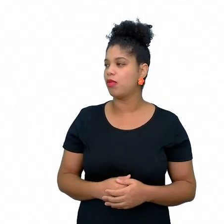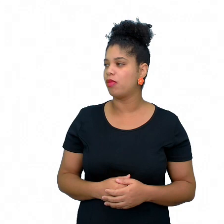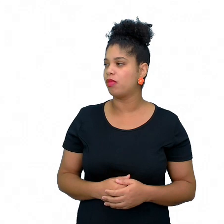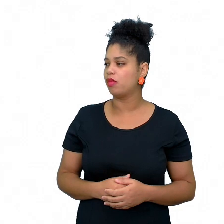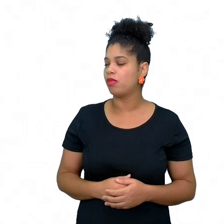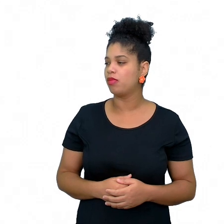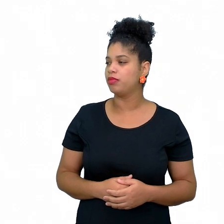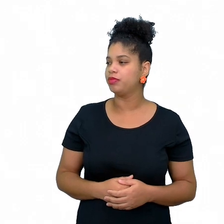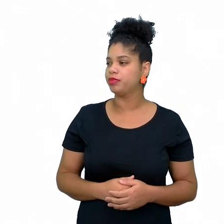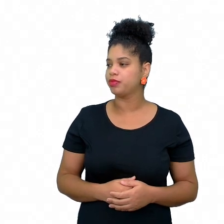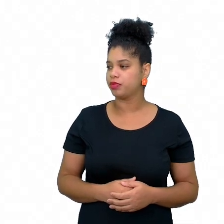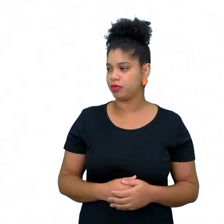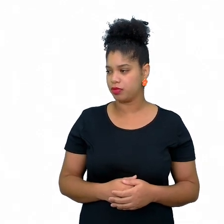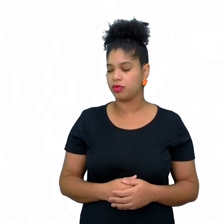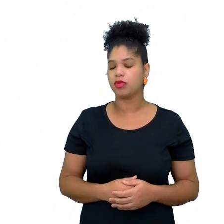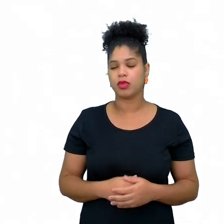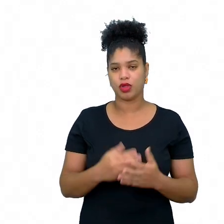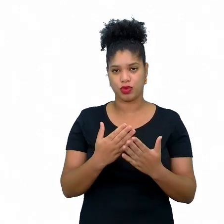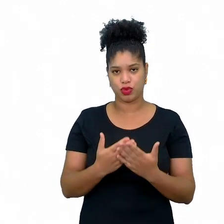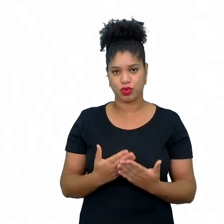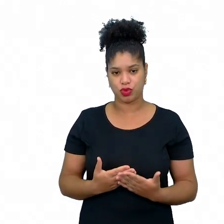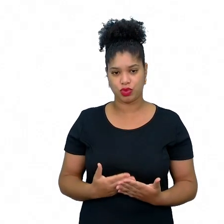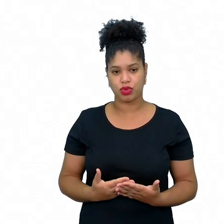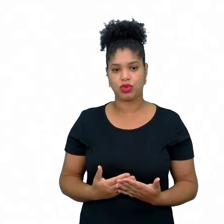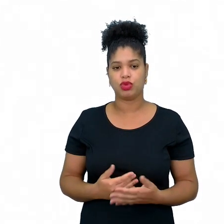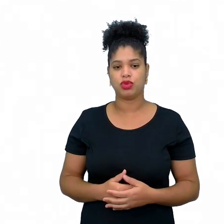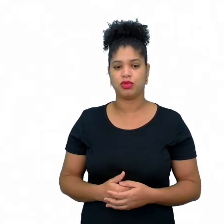essas pautas e os nossos estudos.